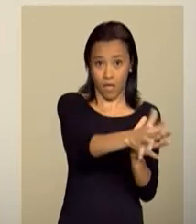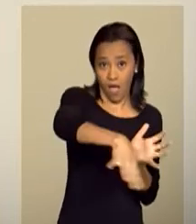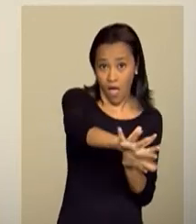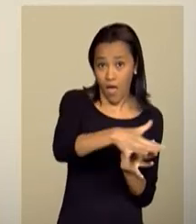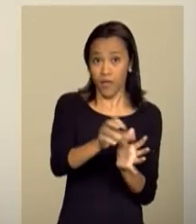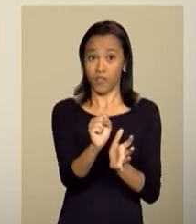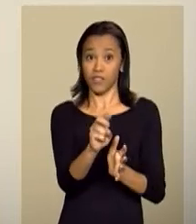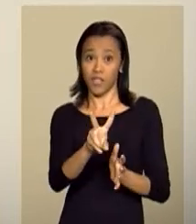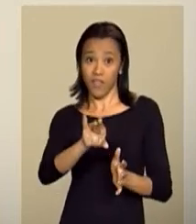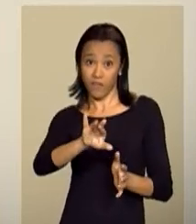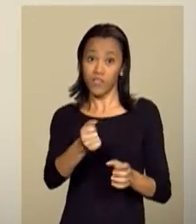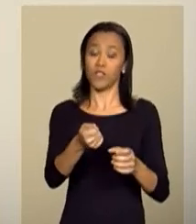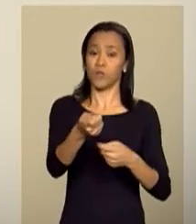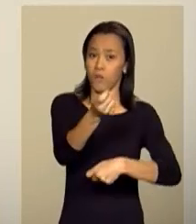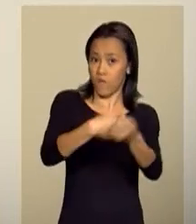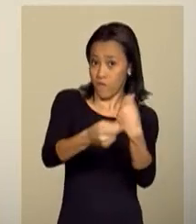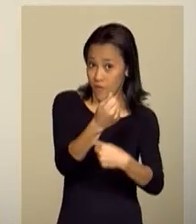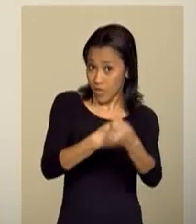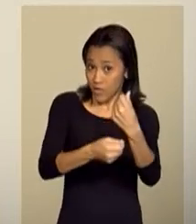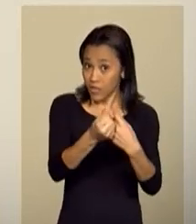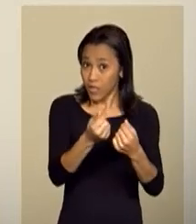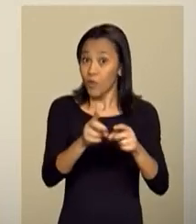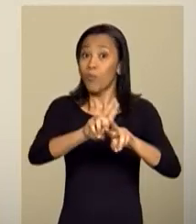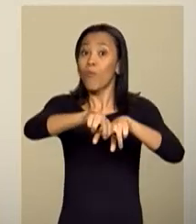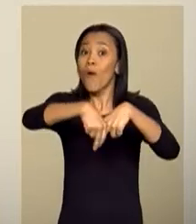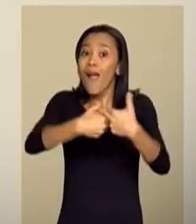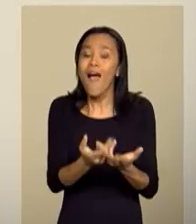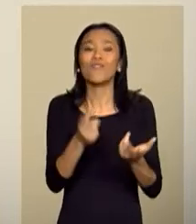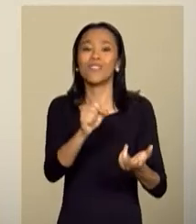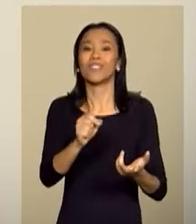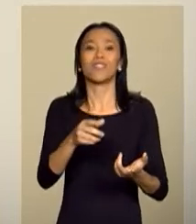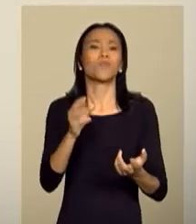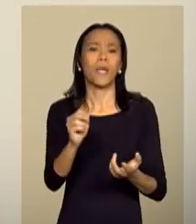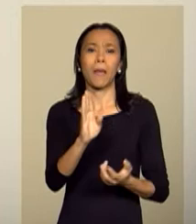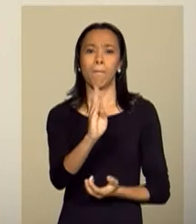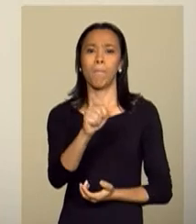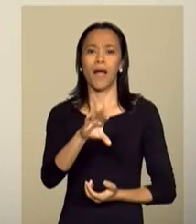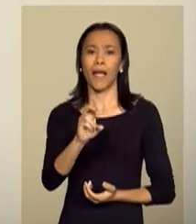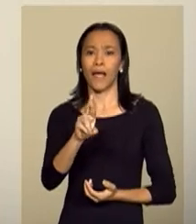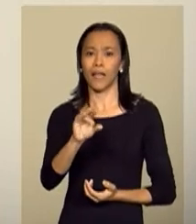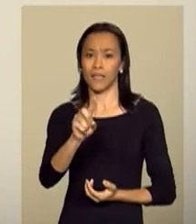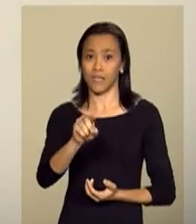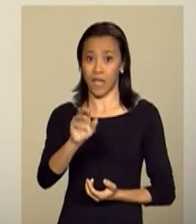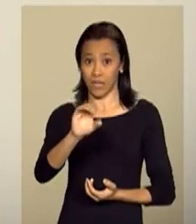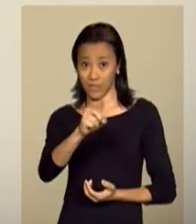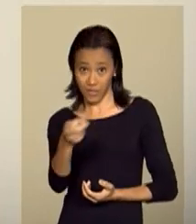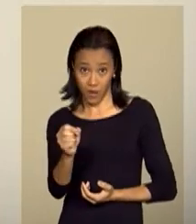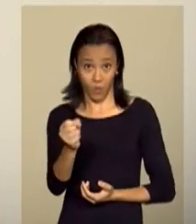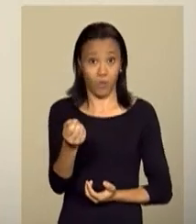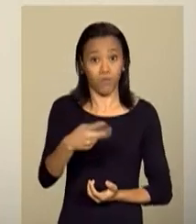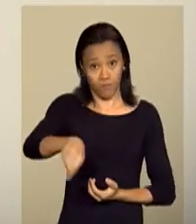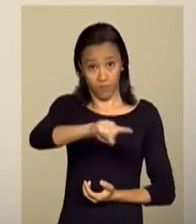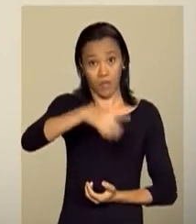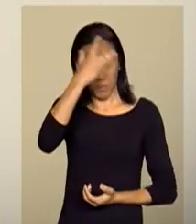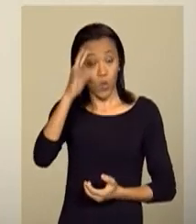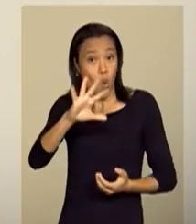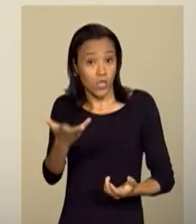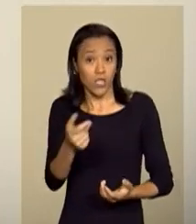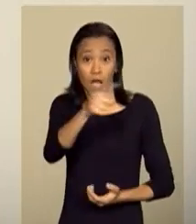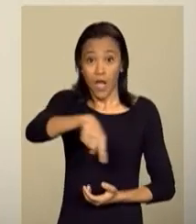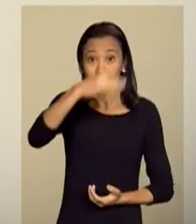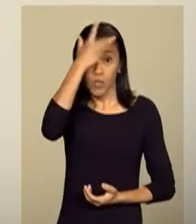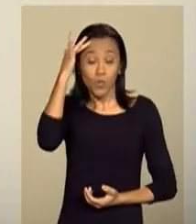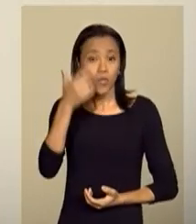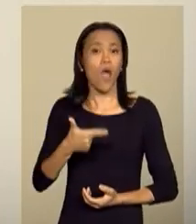serviços financeiros devido a chamada bancarização da nossa população ou seja nossa população que